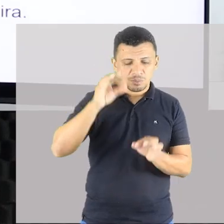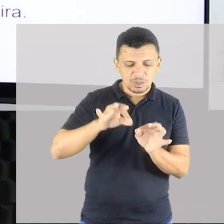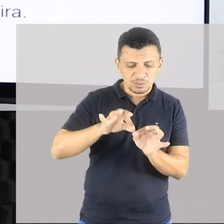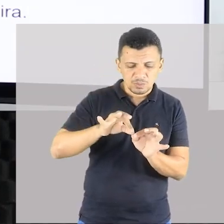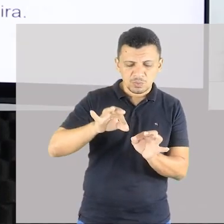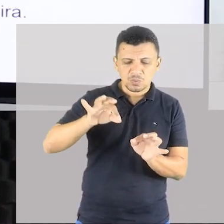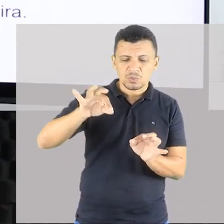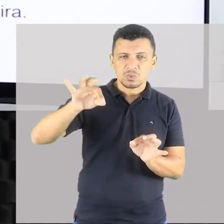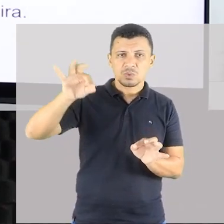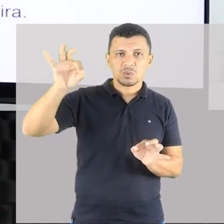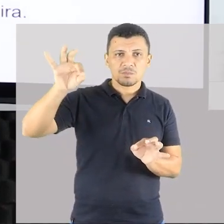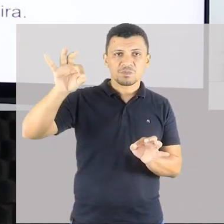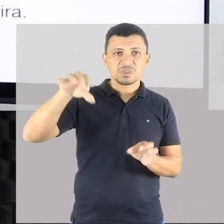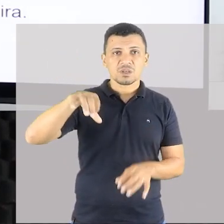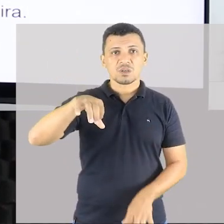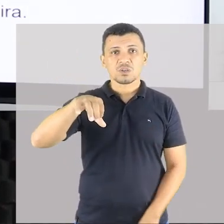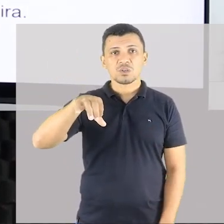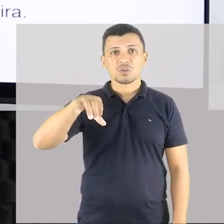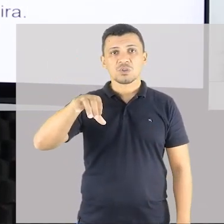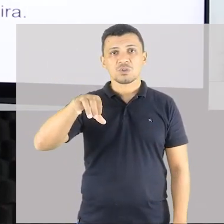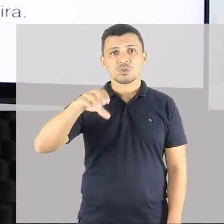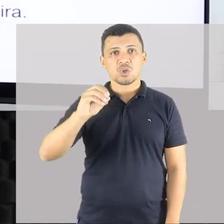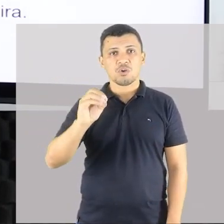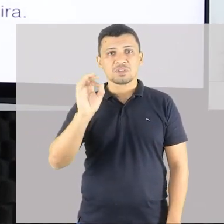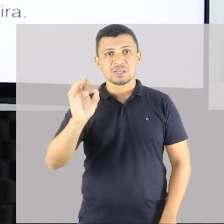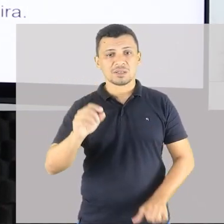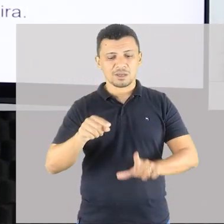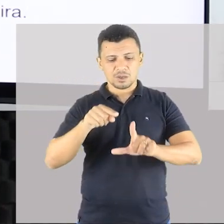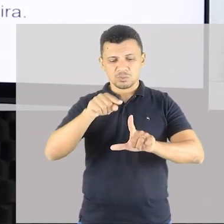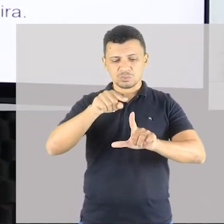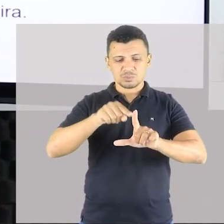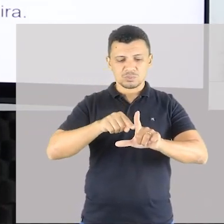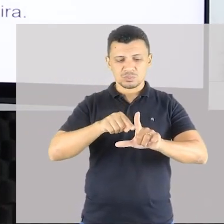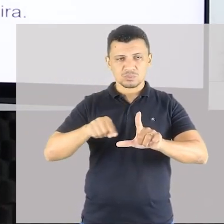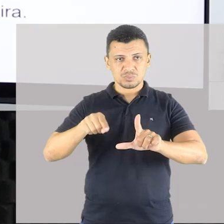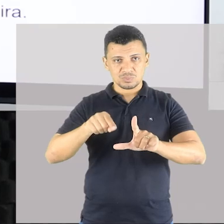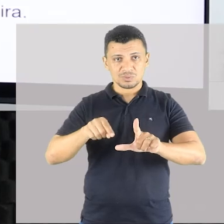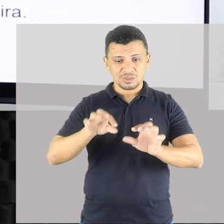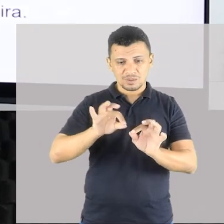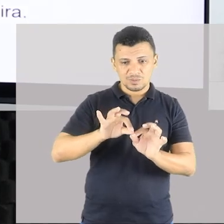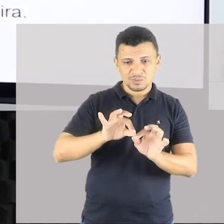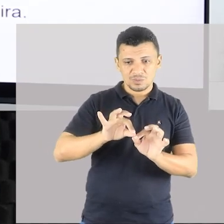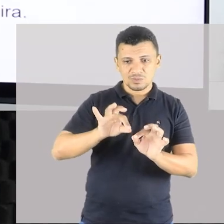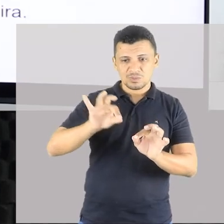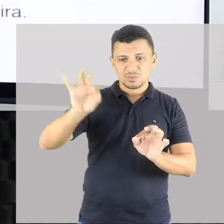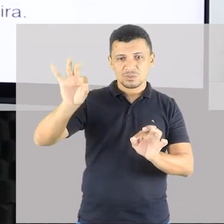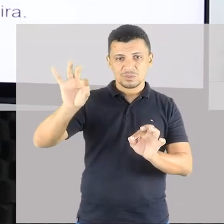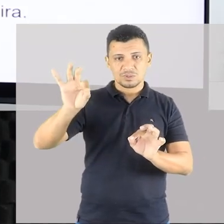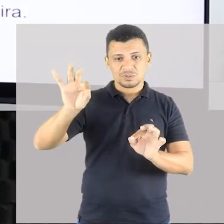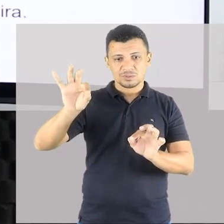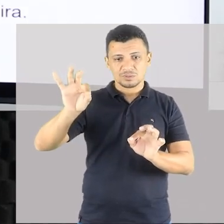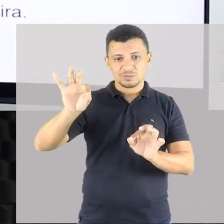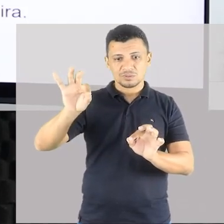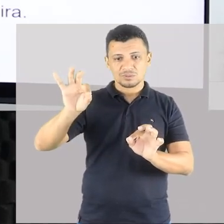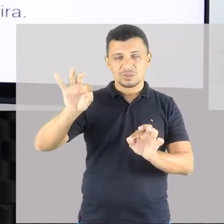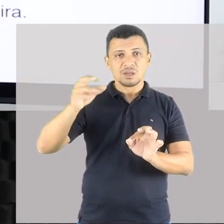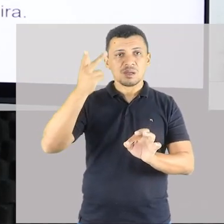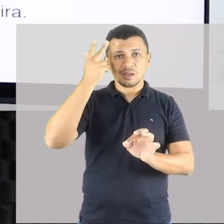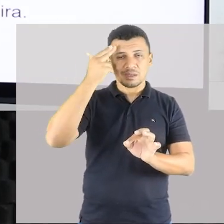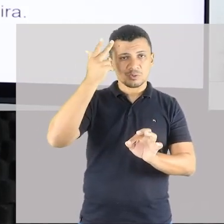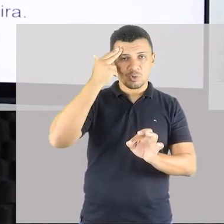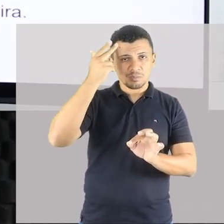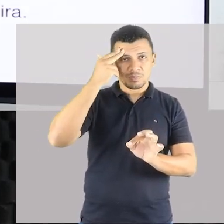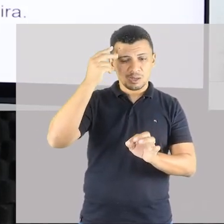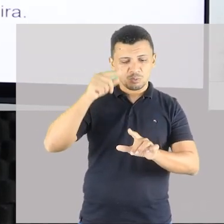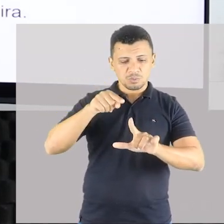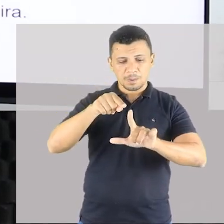É uma reta que forma 90 graus com a superfície da espira, aquela superfície amarela. Então eu tenho uma reta perpendicular a ela aqui,